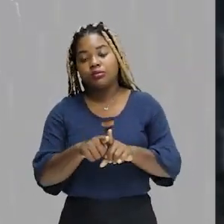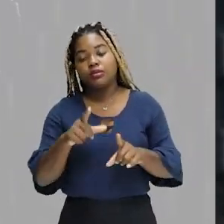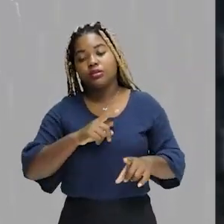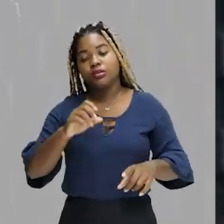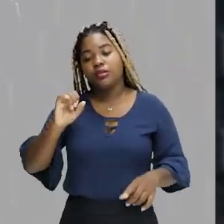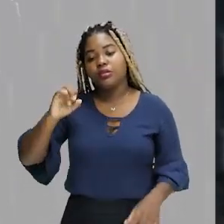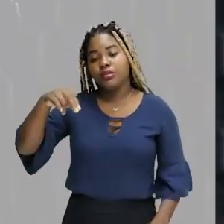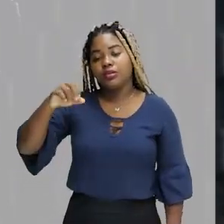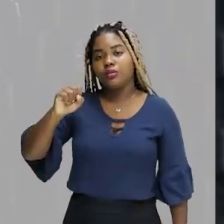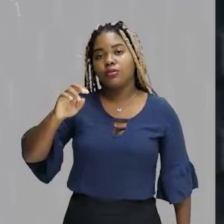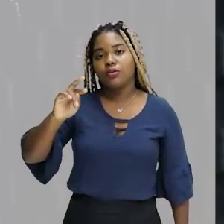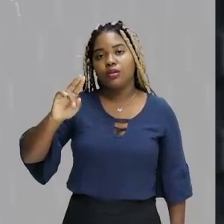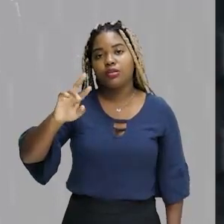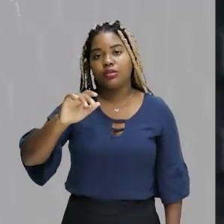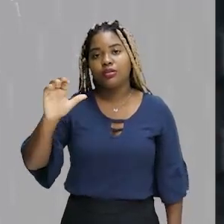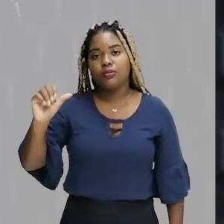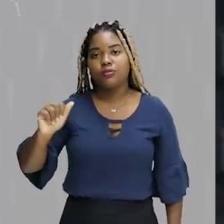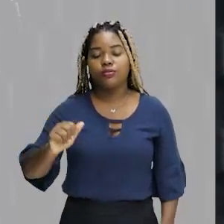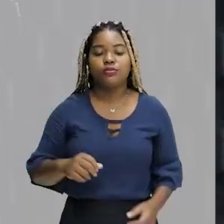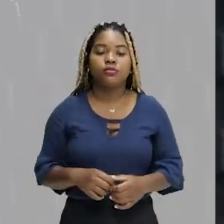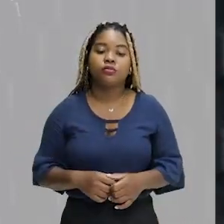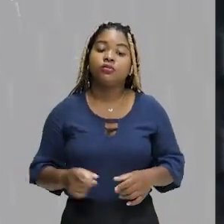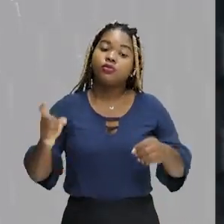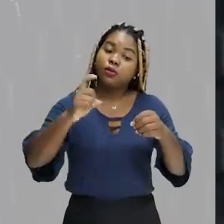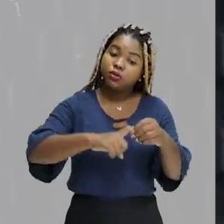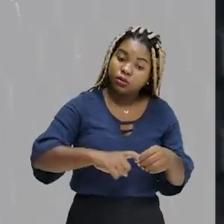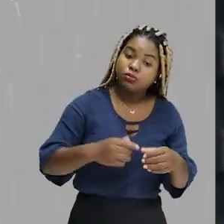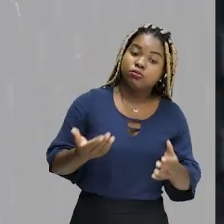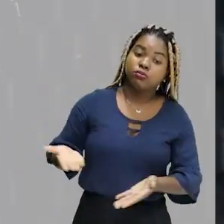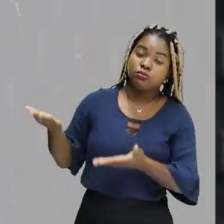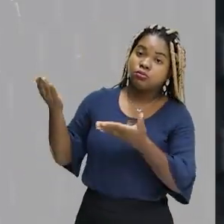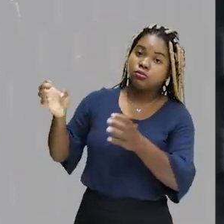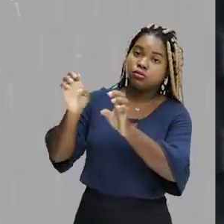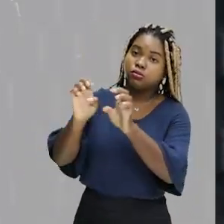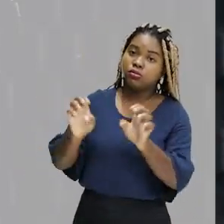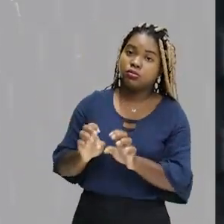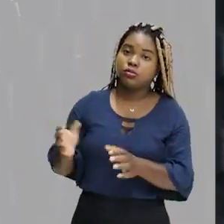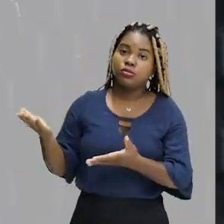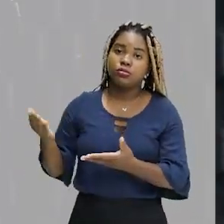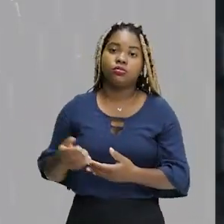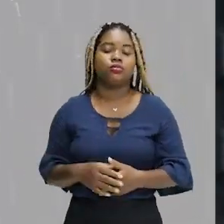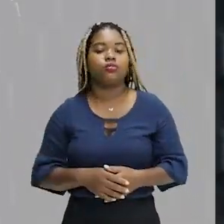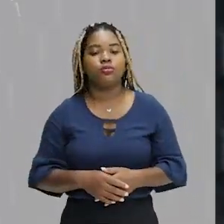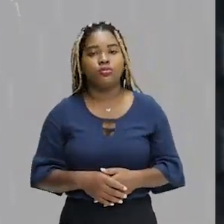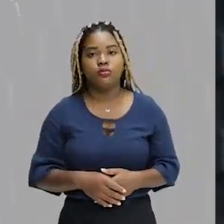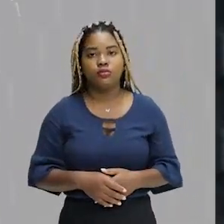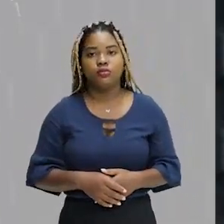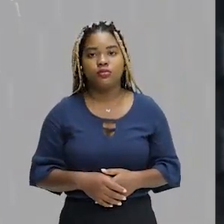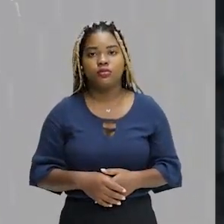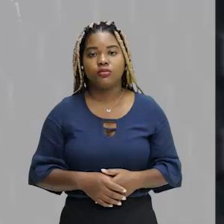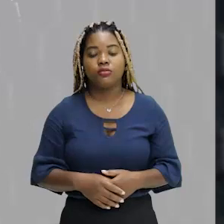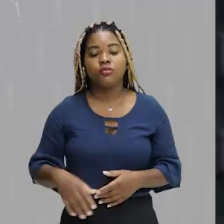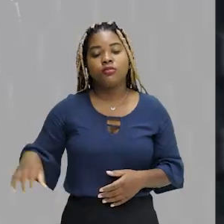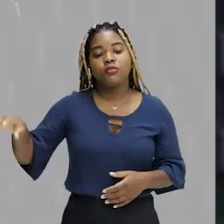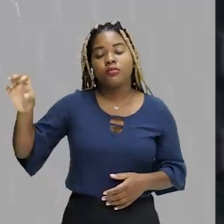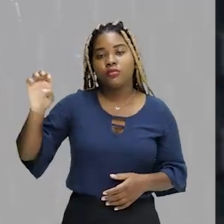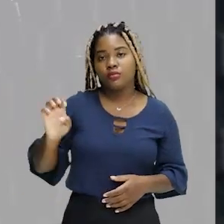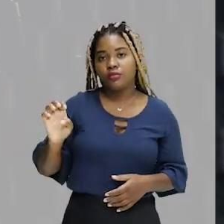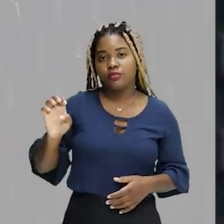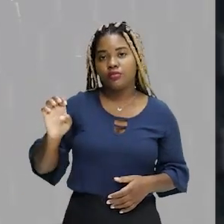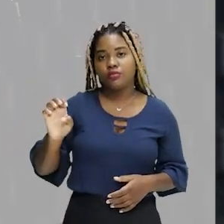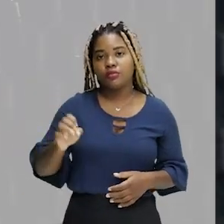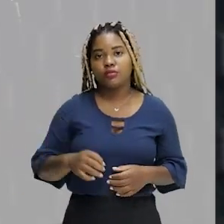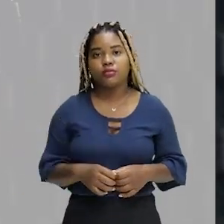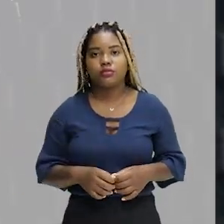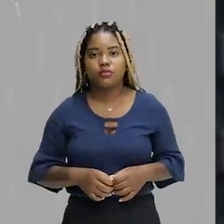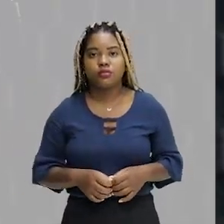insaturações, muito parecida, voltando mais uma vez, ó, com a estrutura do bombicol. Então, a alternativa correta, a